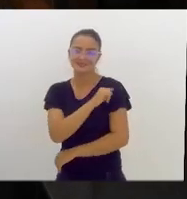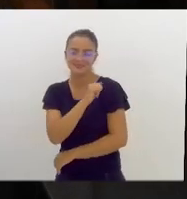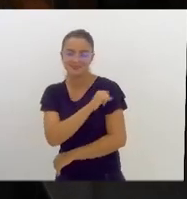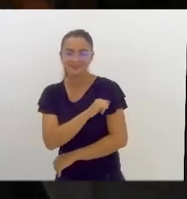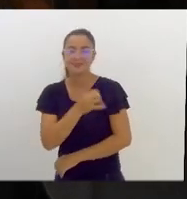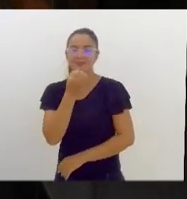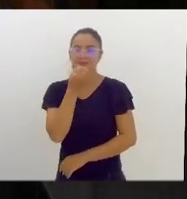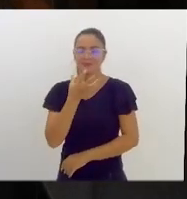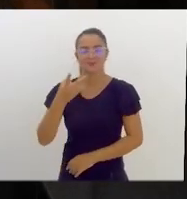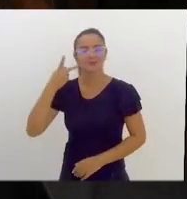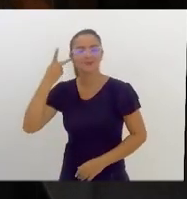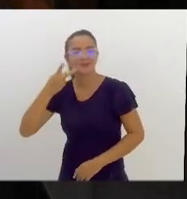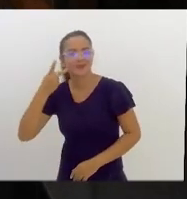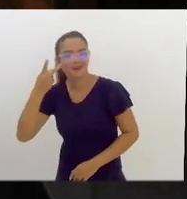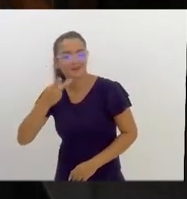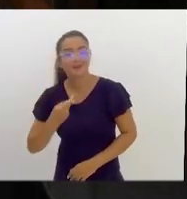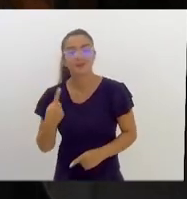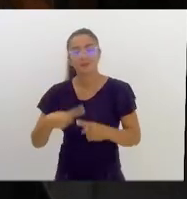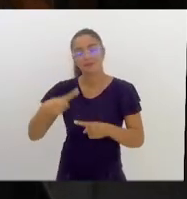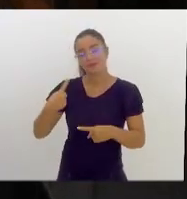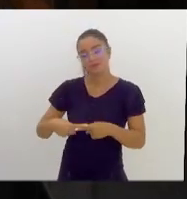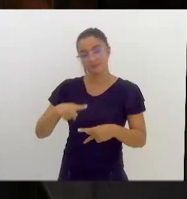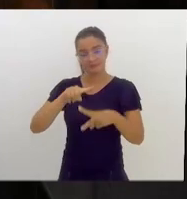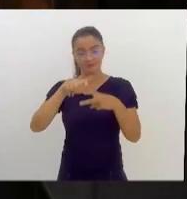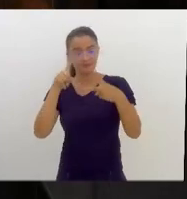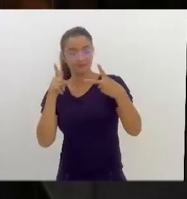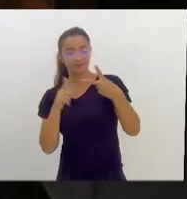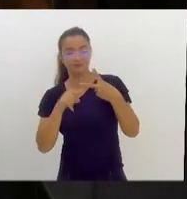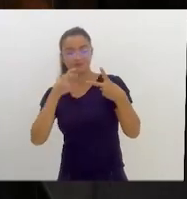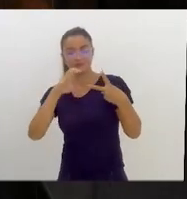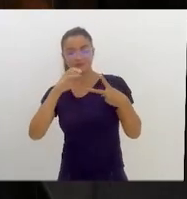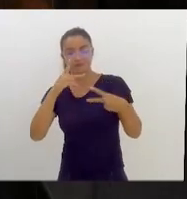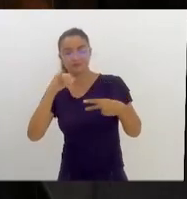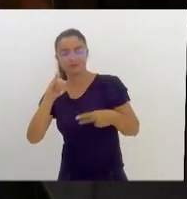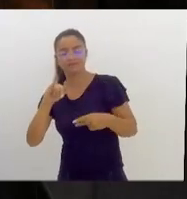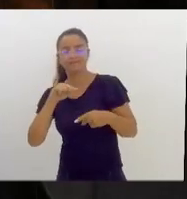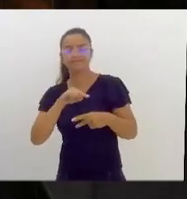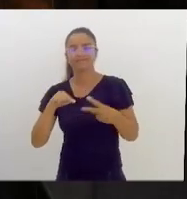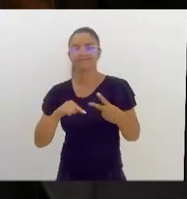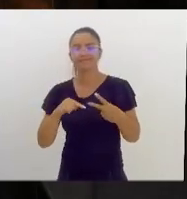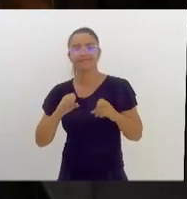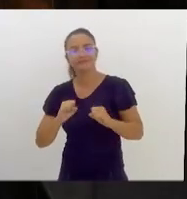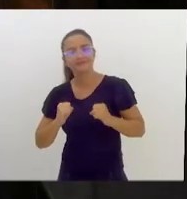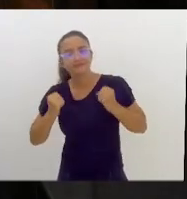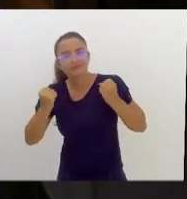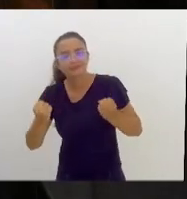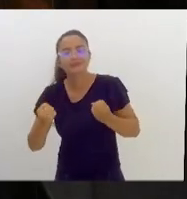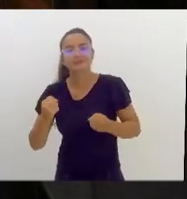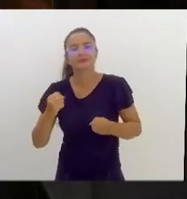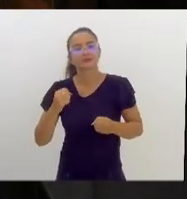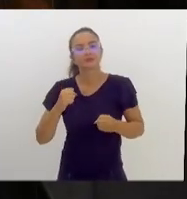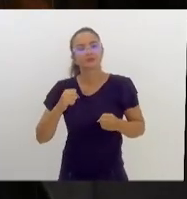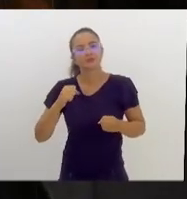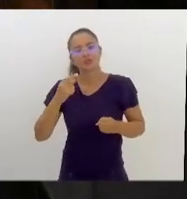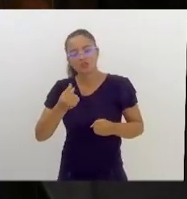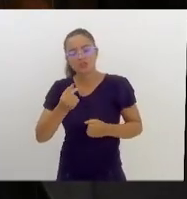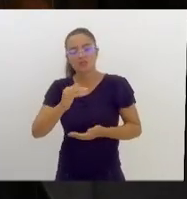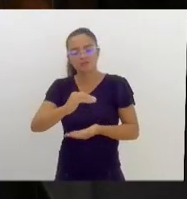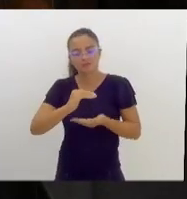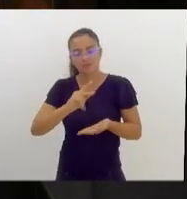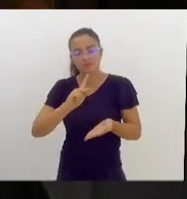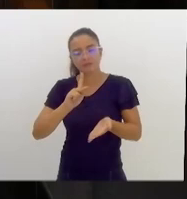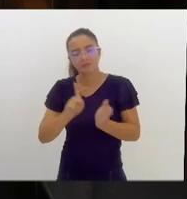porque elas trabalharam exatamente para defender o tesouro do Estado e